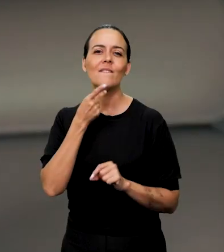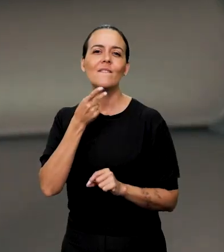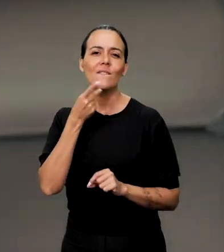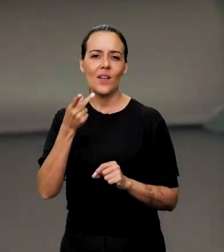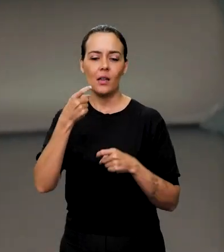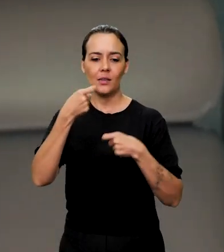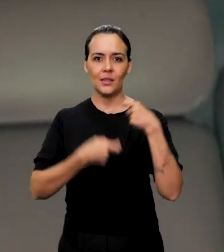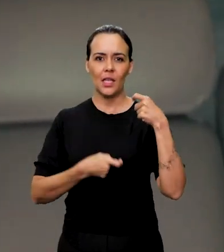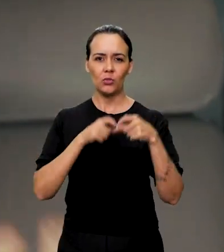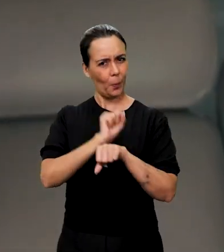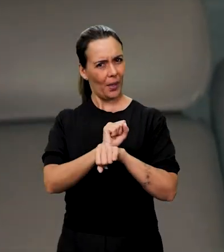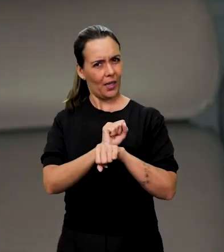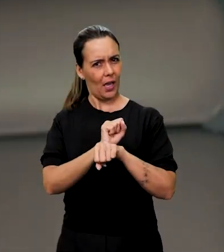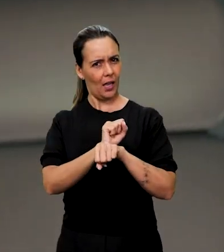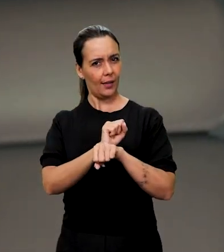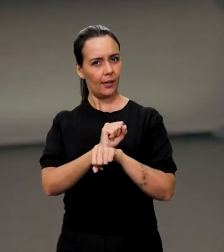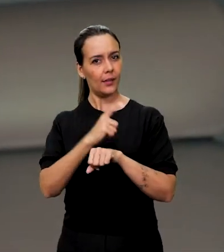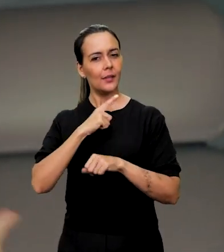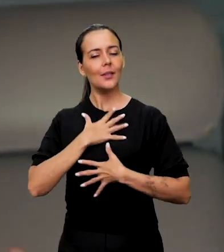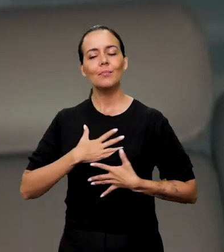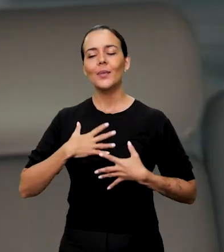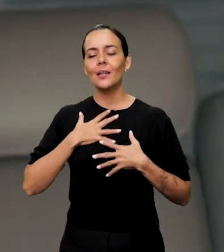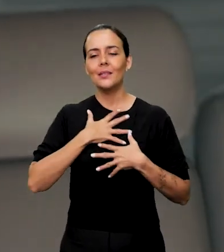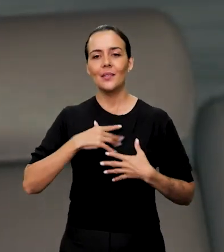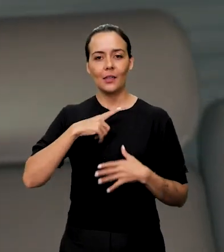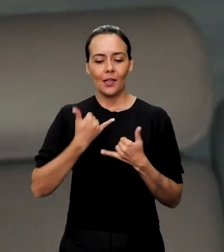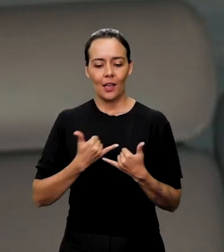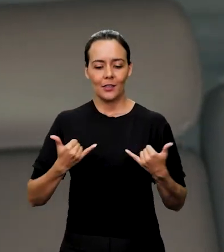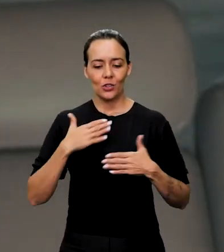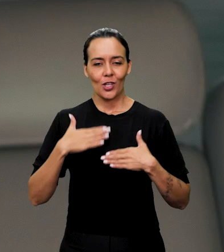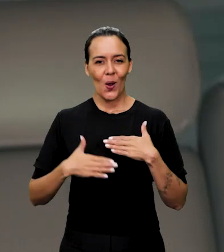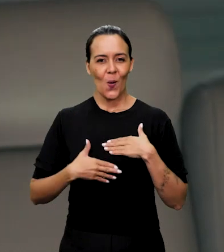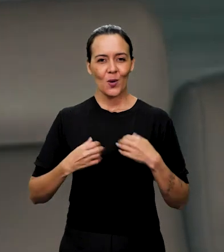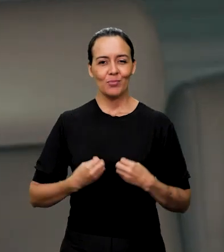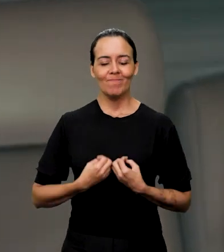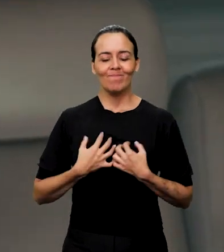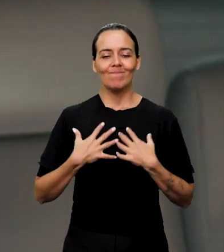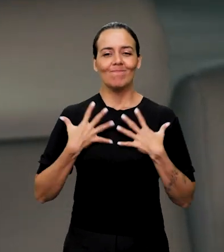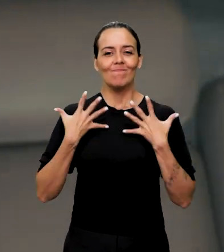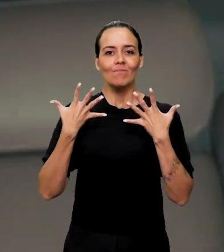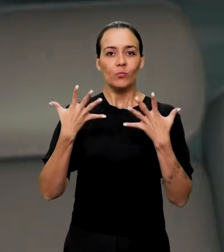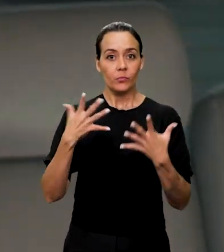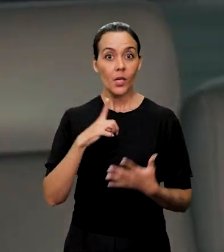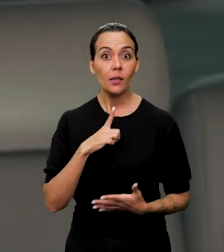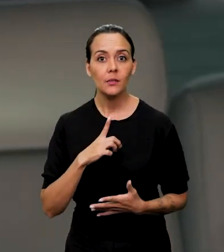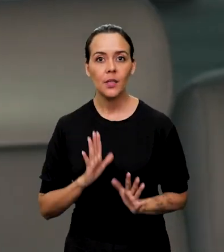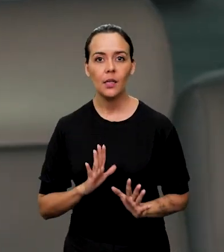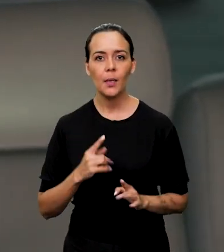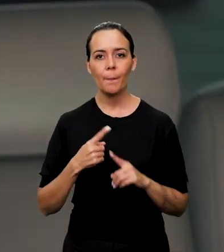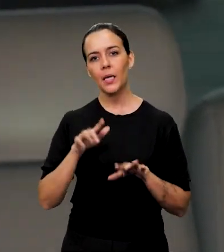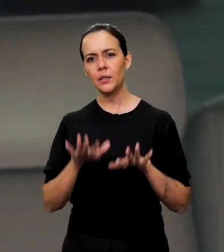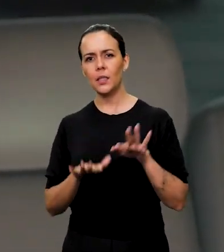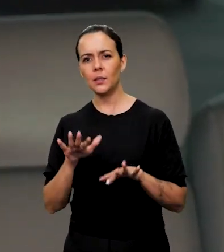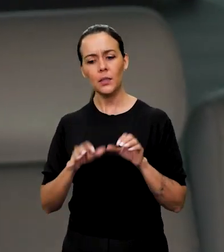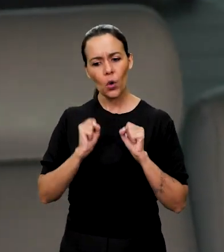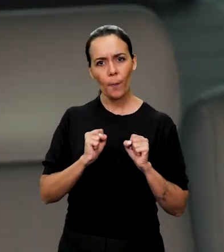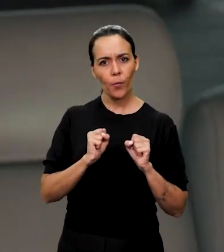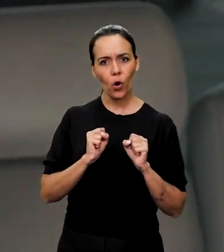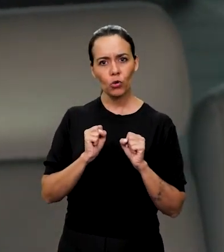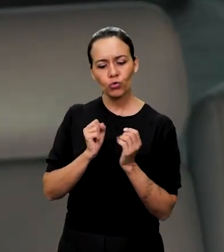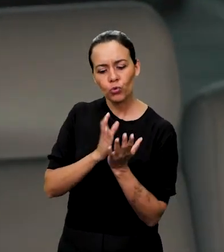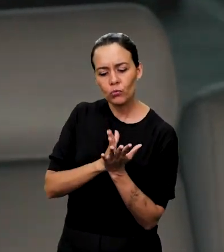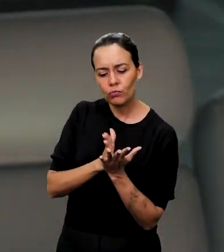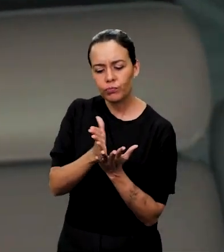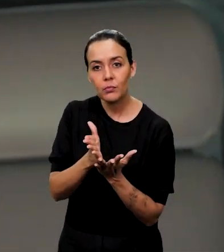sexo, né? Sim. A libido, ela existe, essa energia, ela existe durante o nosso envelhecimento, mas muitas vezes eu posso canalizar em algo que eu goste,